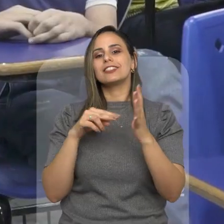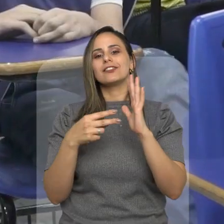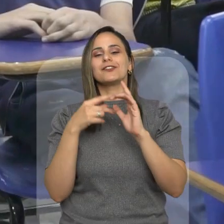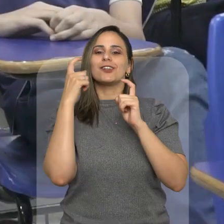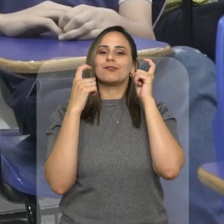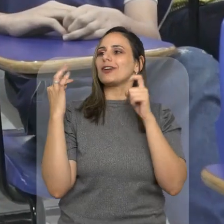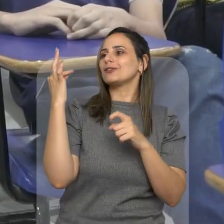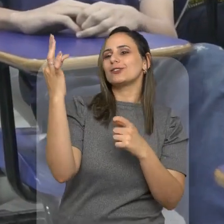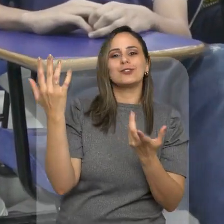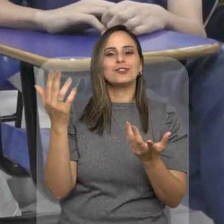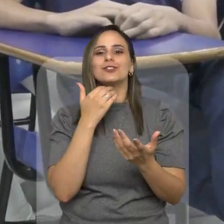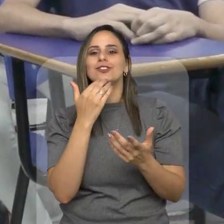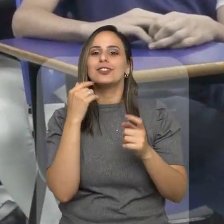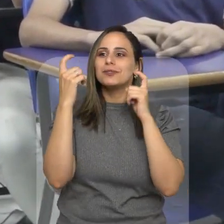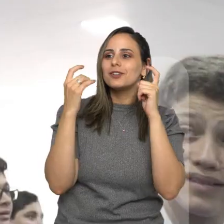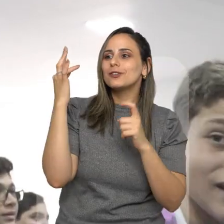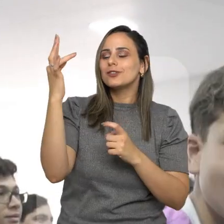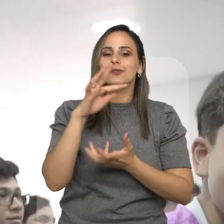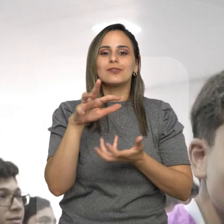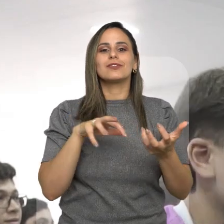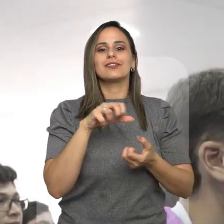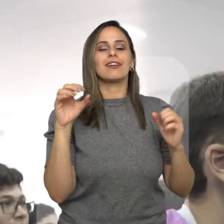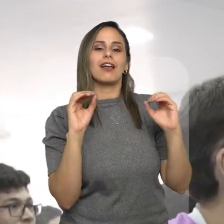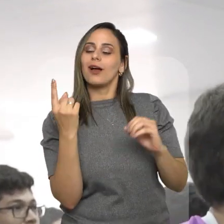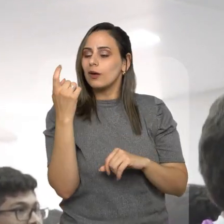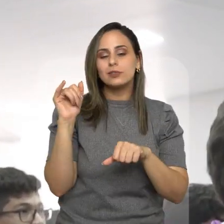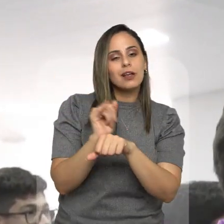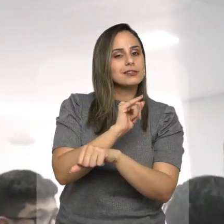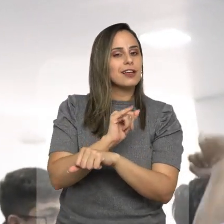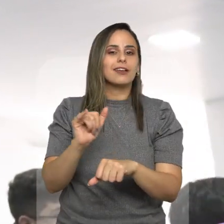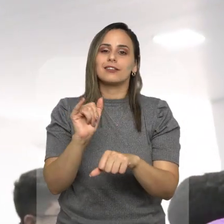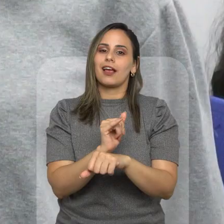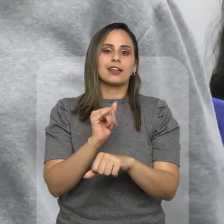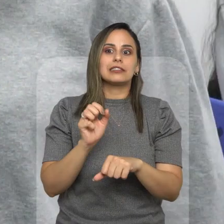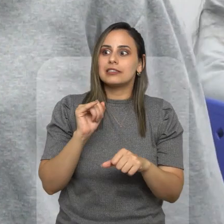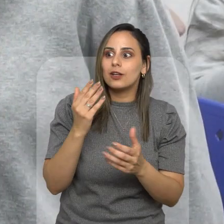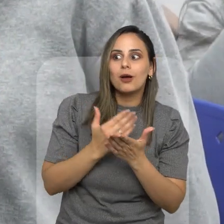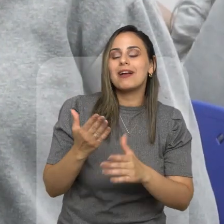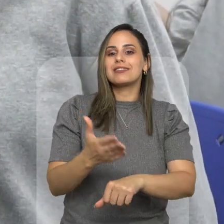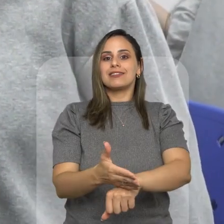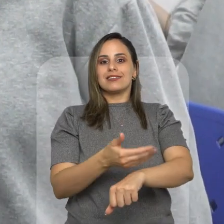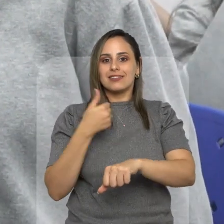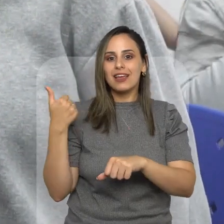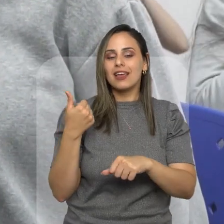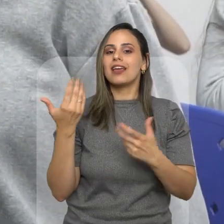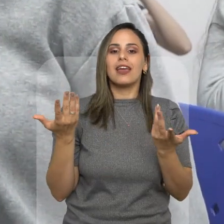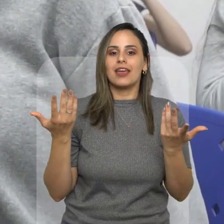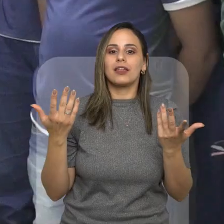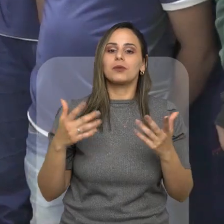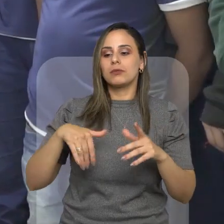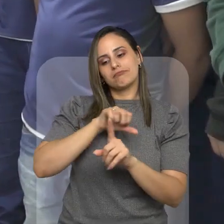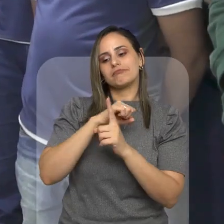gente pensar um futuro que não seja sustentável, né? É a única alternativa que a gente tem, e quanto mais cedo a gente tratar com os nossos estudantes, com a